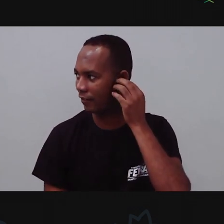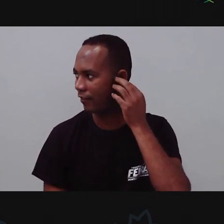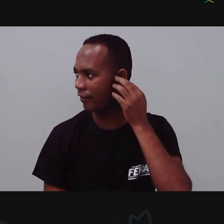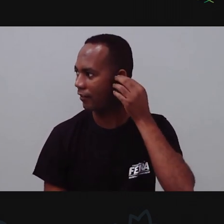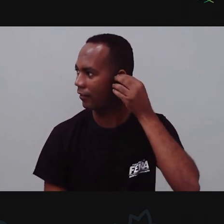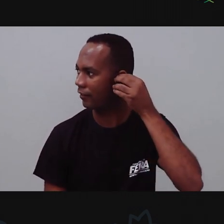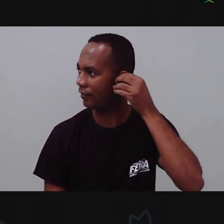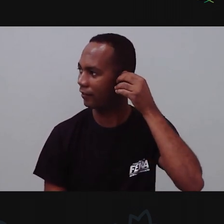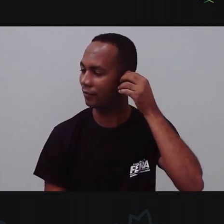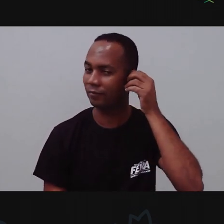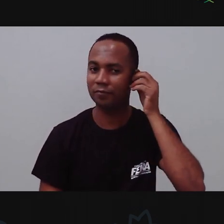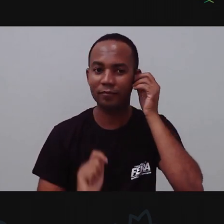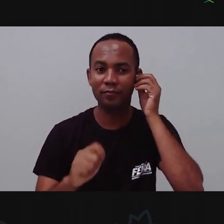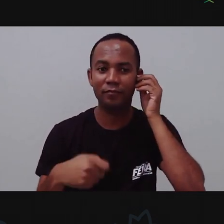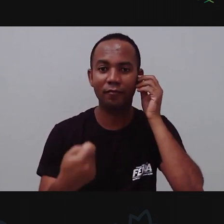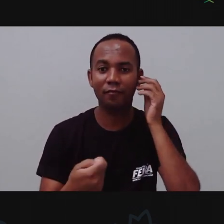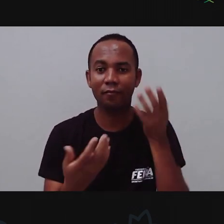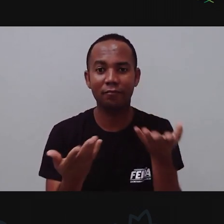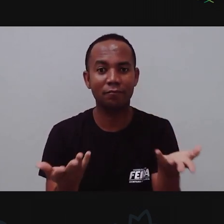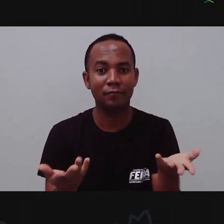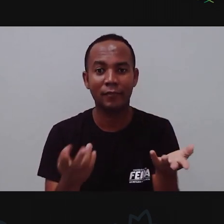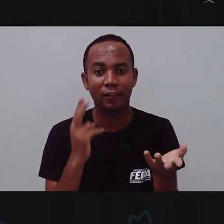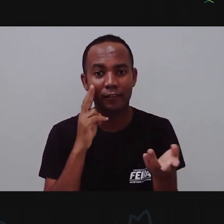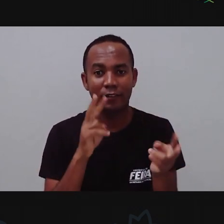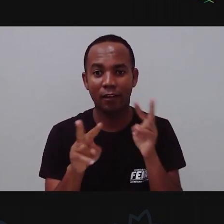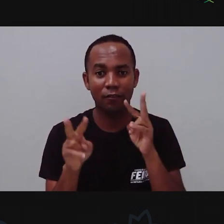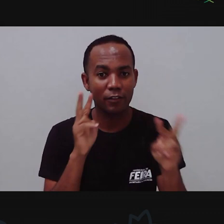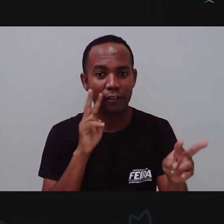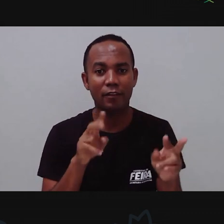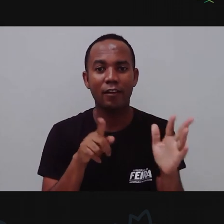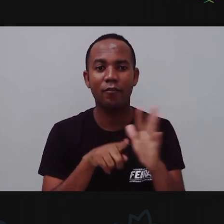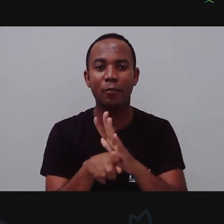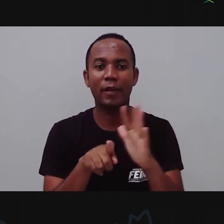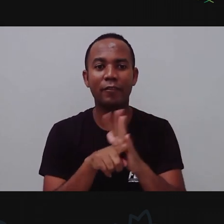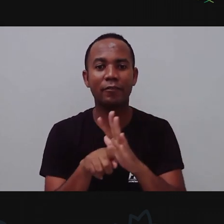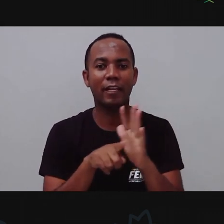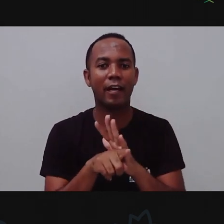Ô, gente, faz um sinal pra mim aí. Fala aí, Anderson, pra eles fazerem um sinal pra mim.